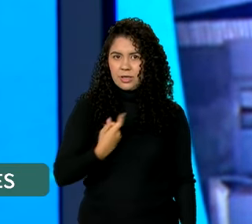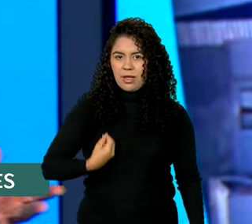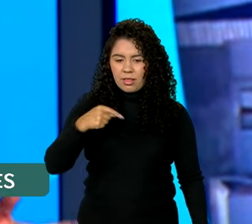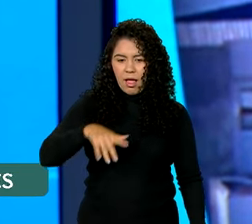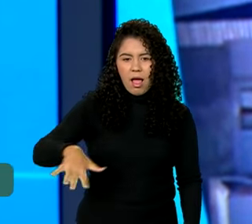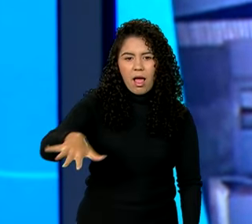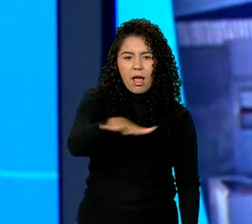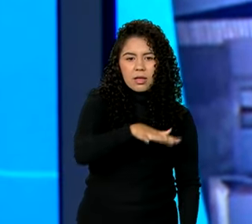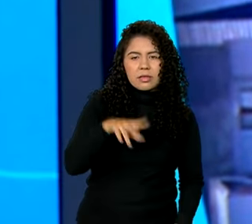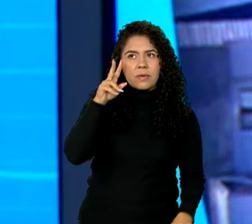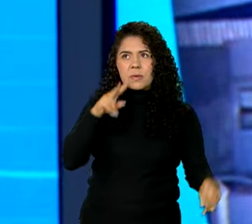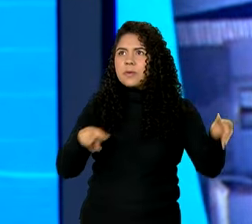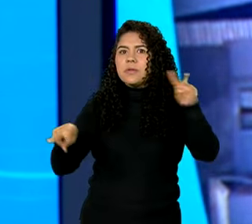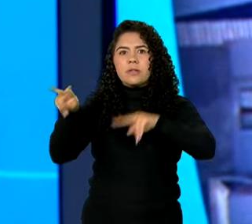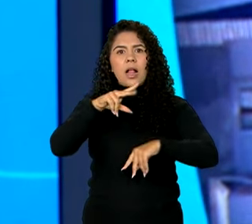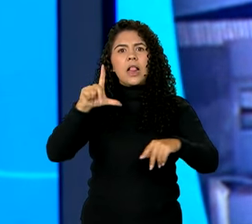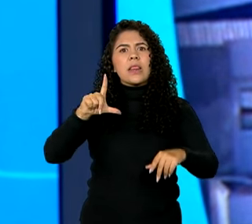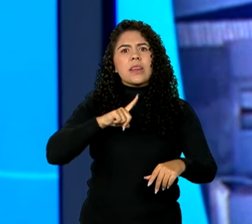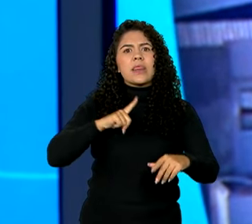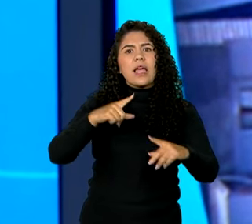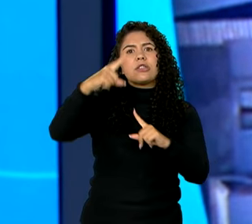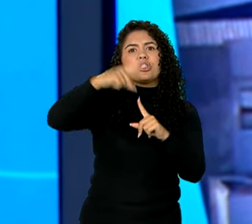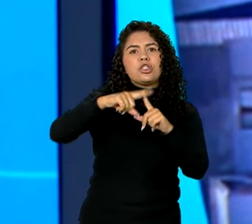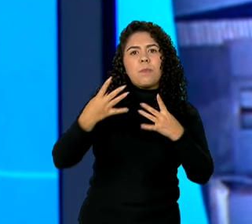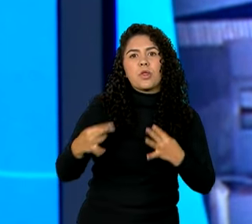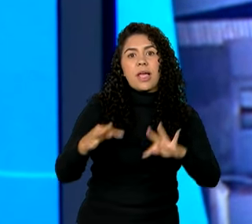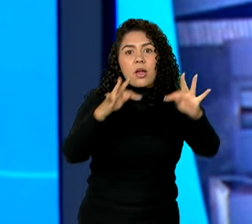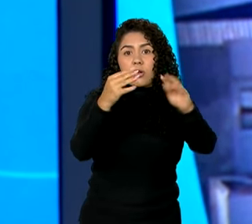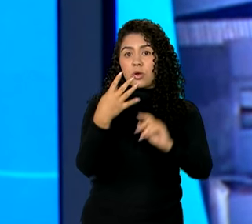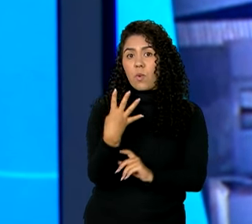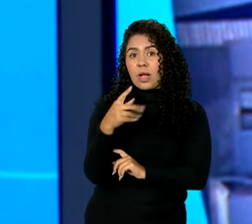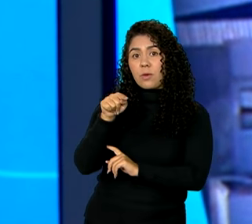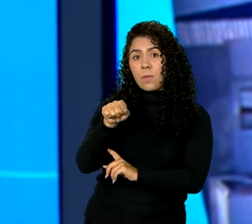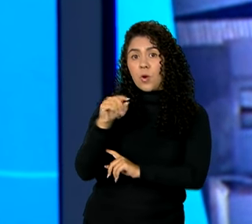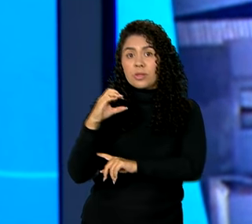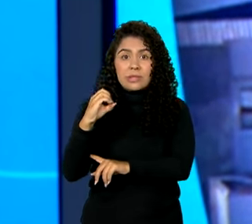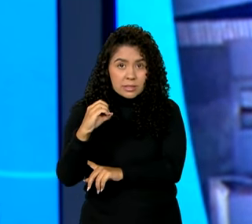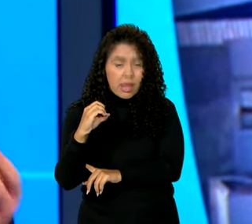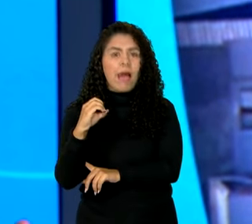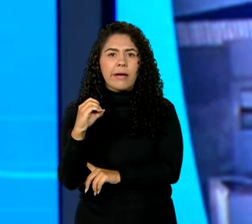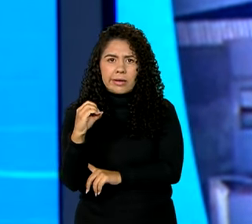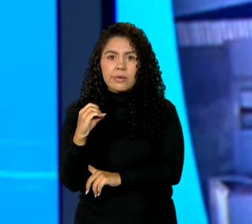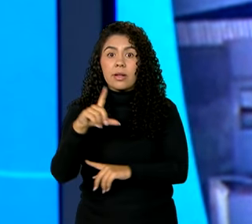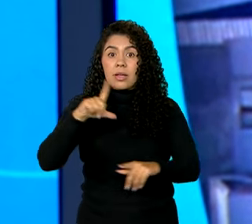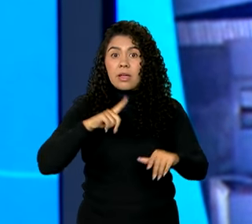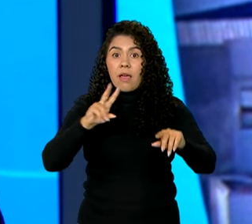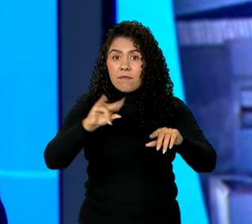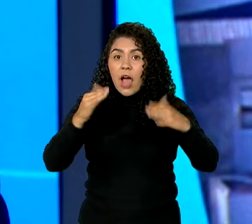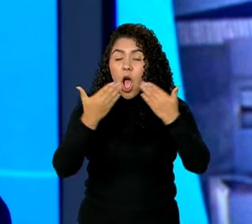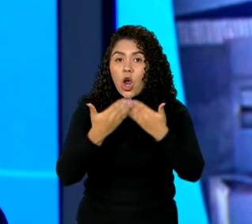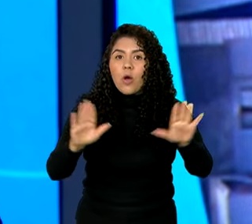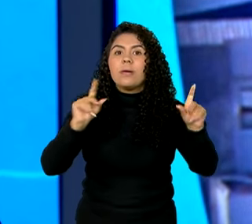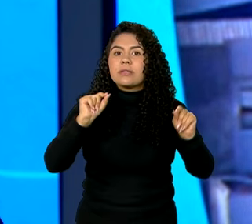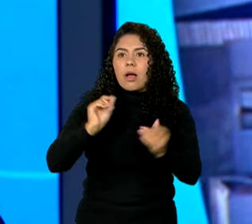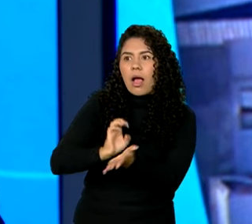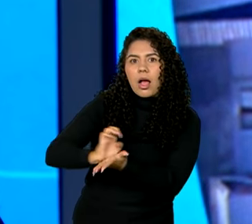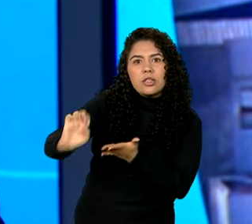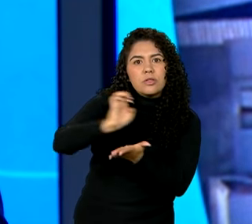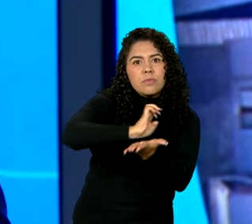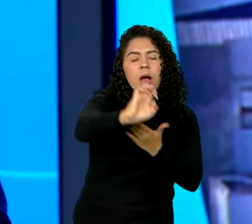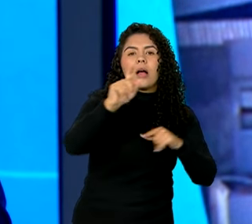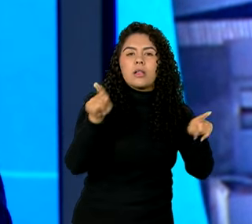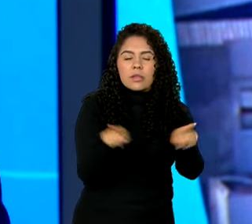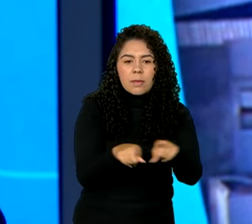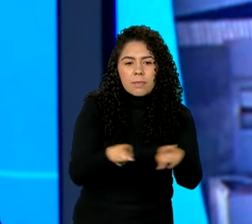digital, 4.0, ela vai inverter essa lógica do Grupo EMS, que vai passar a ser exportador, vai gerar superávit